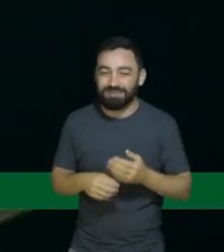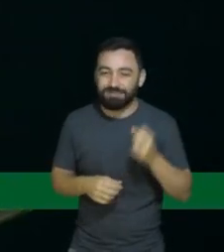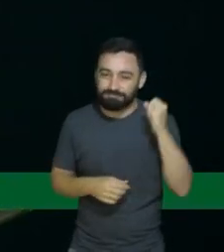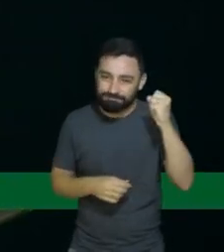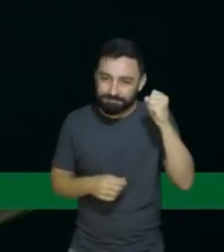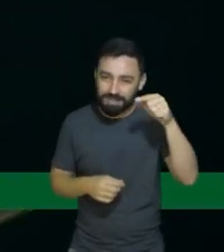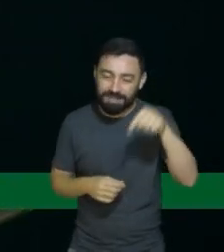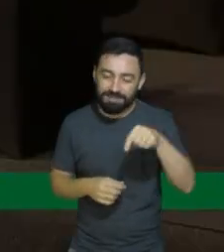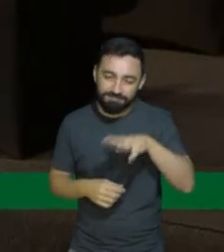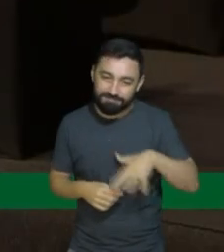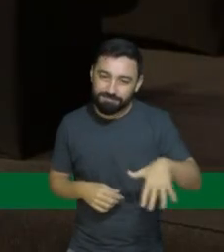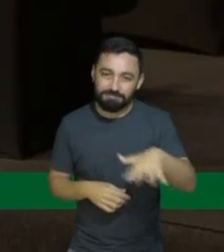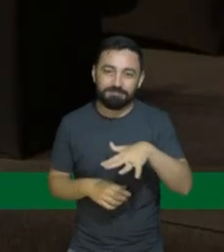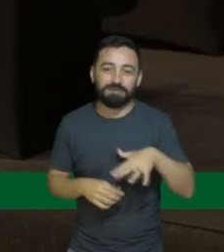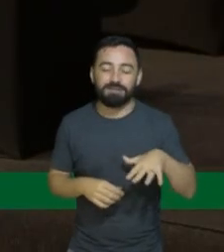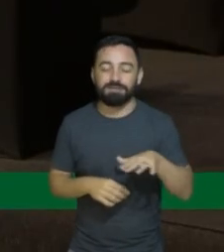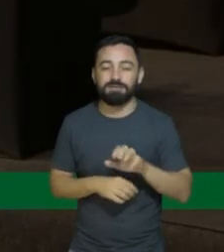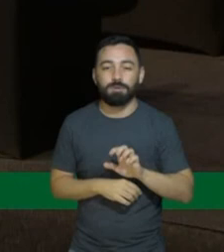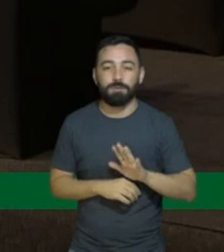Catarinense